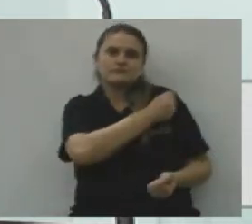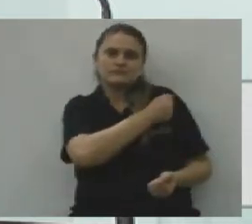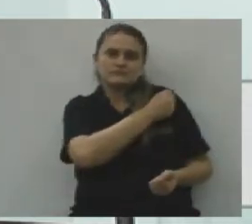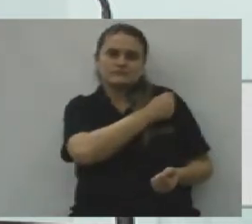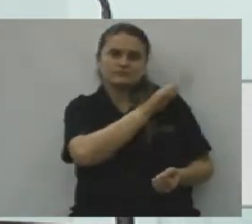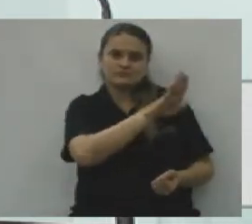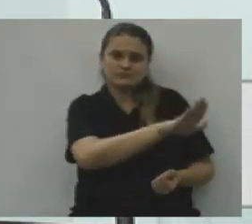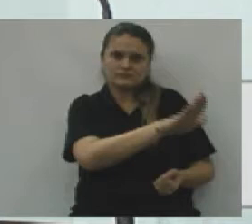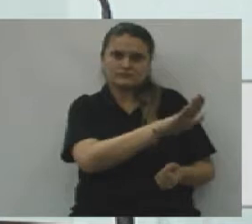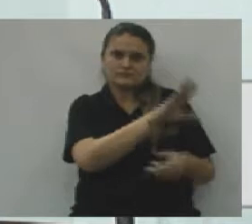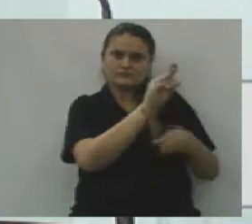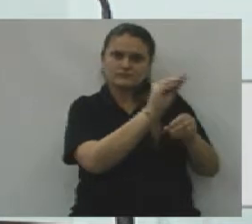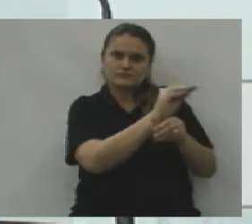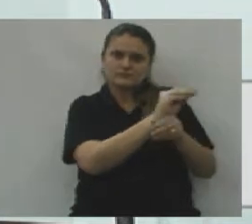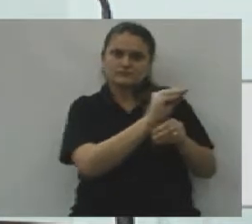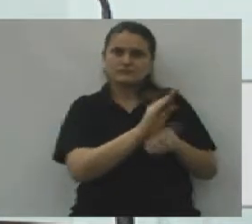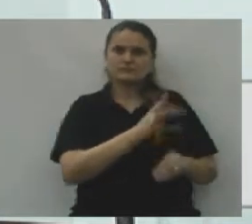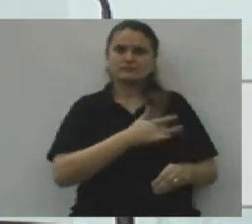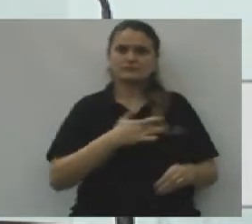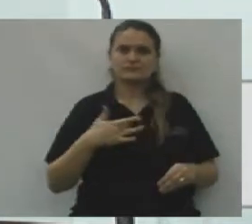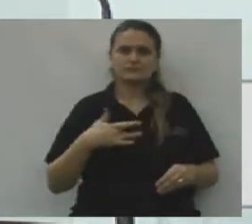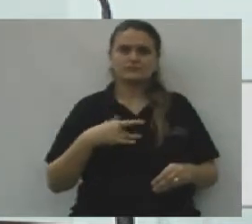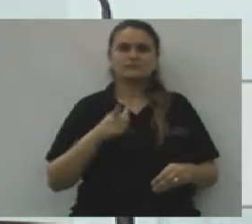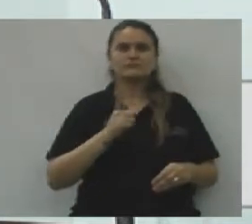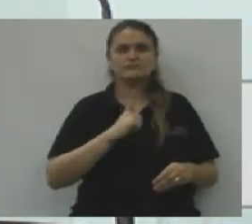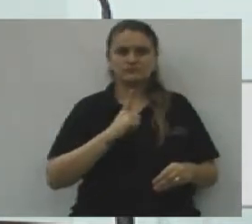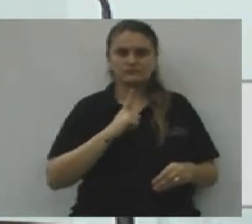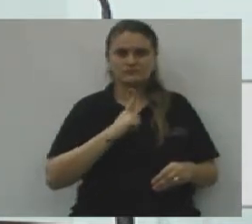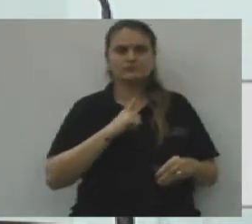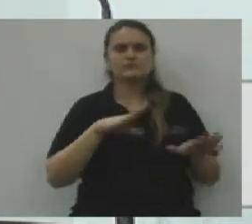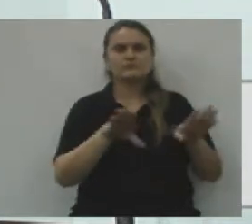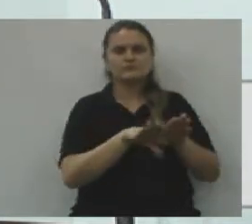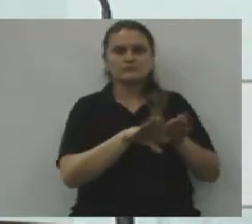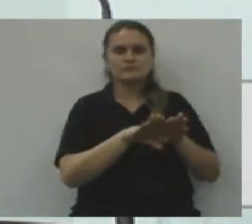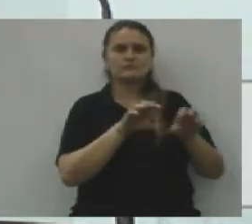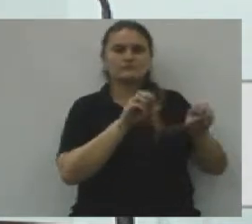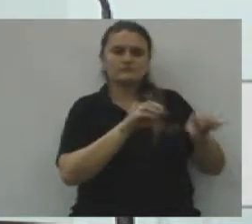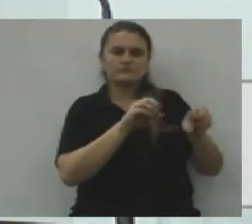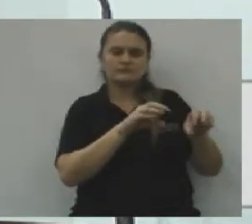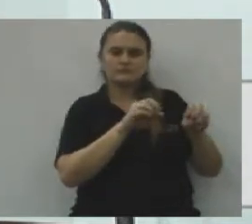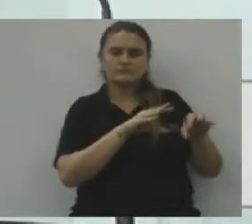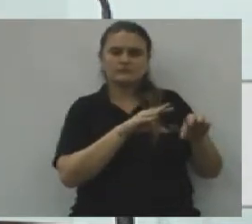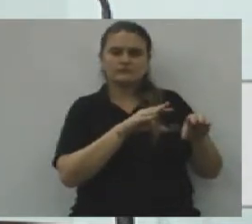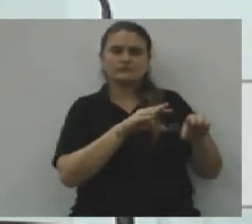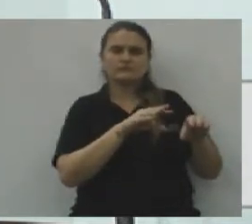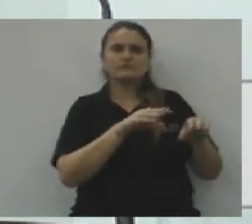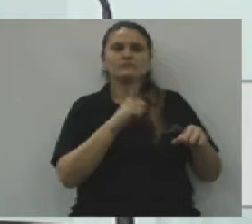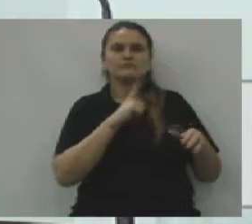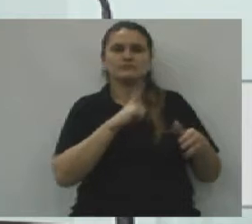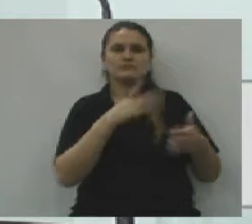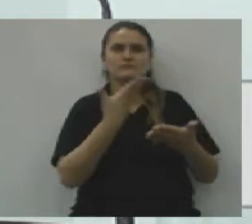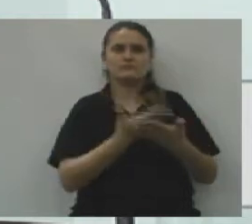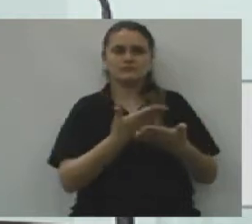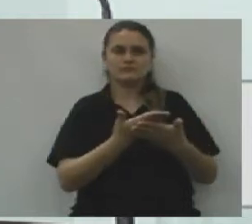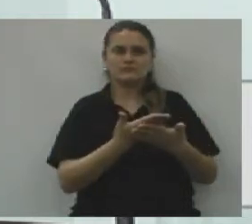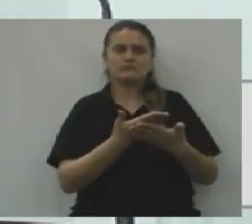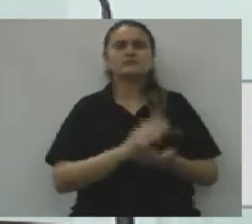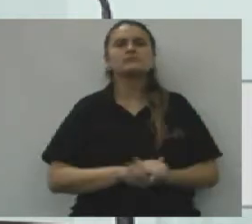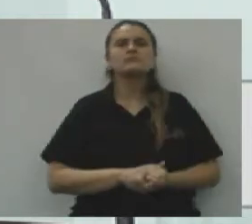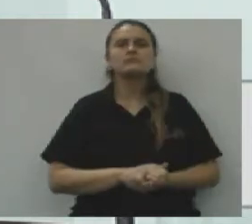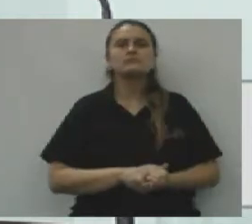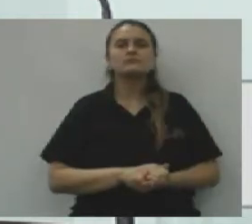lá dentro, em tratamento, está sendo trabalhado a sua educação integral, está tendo aula lá